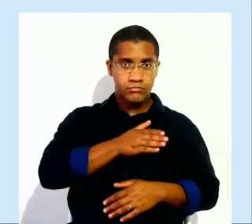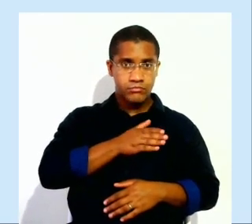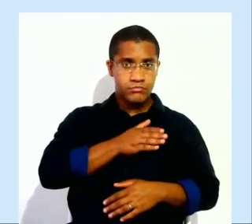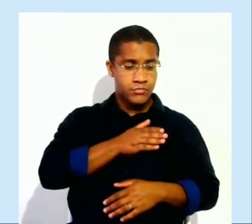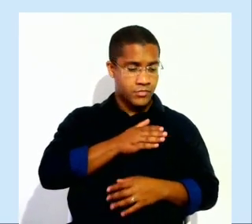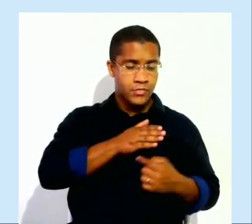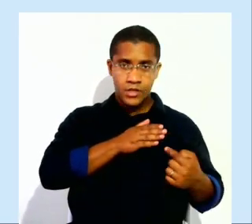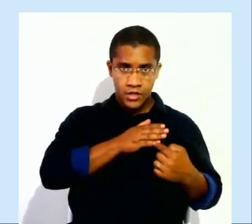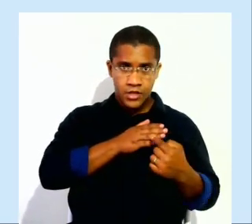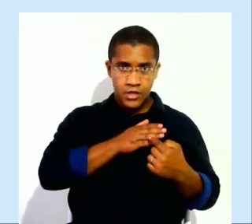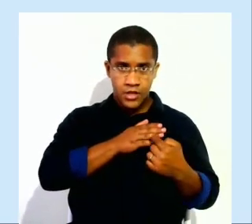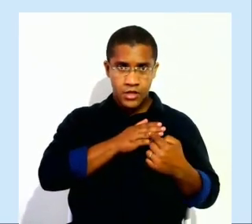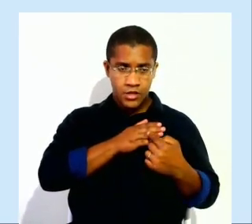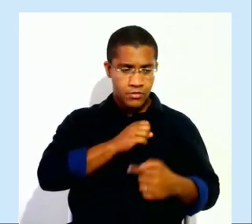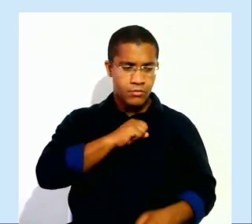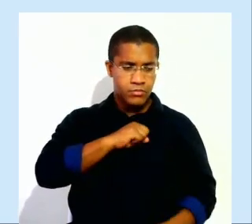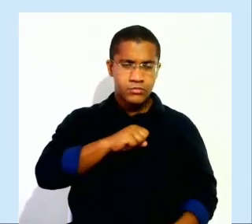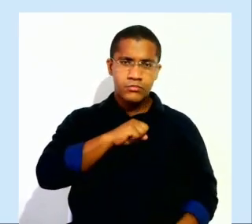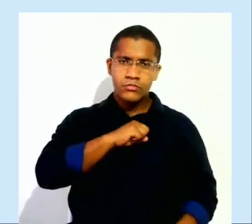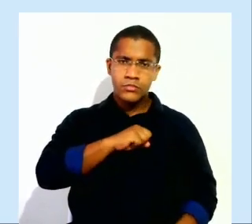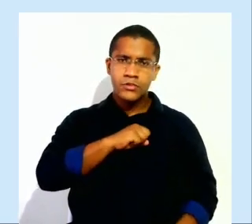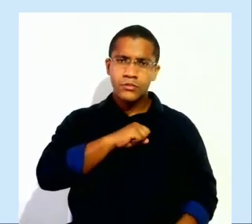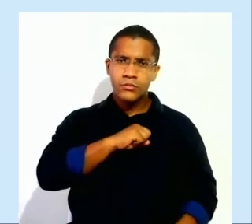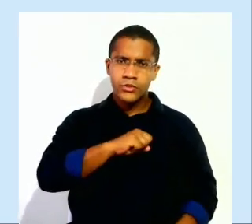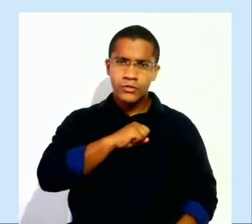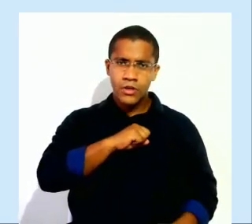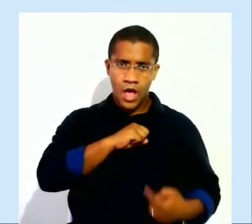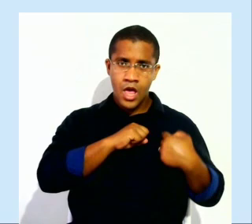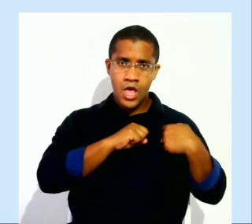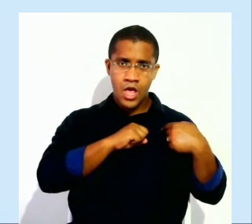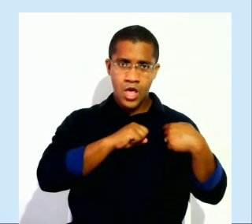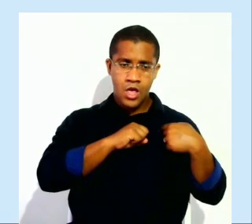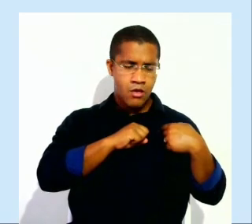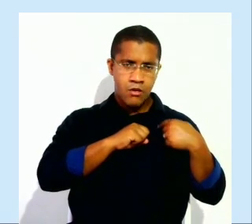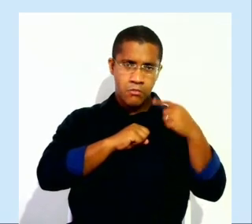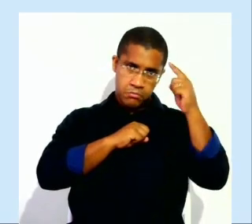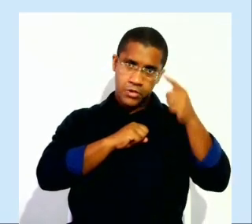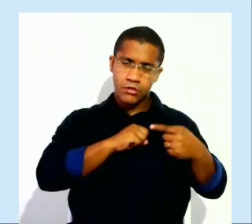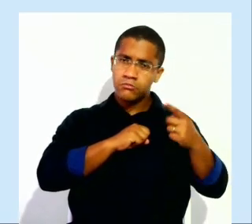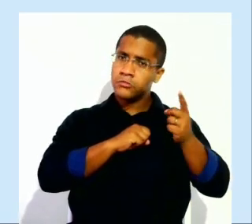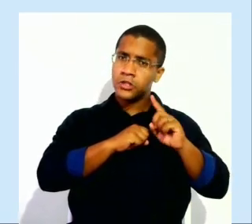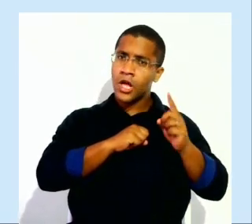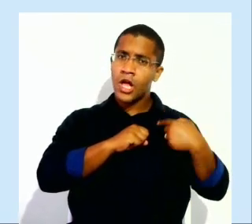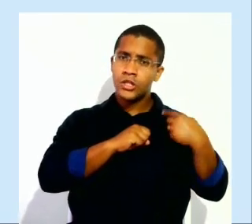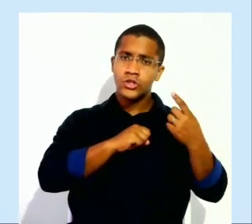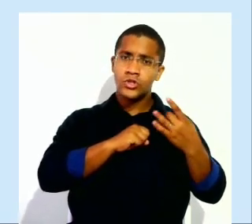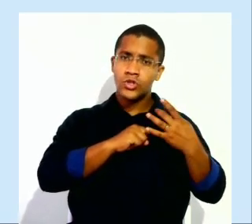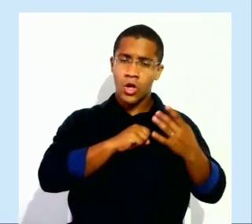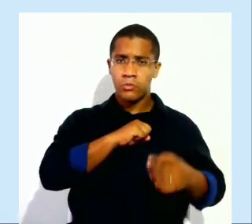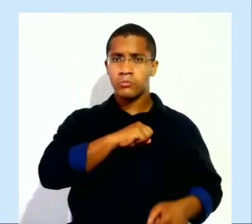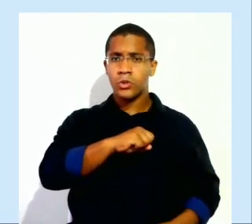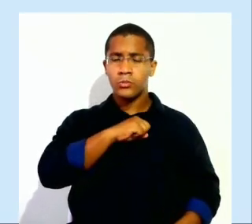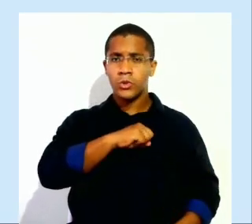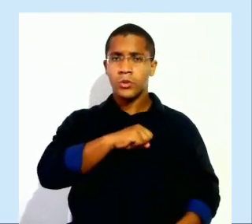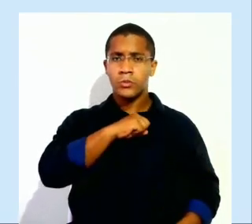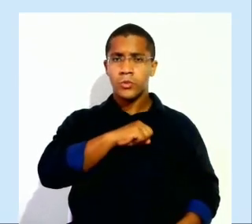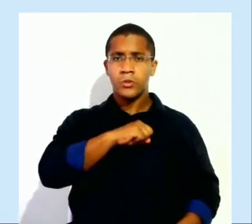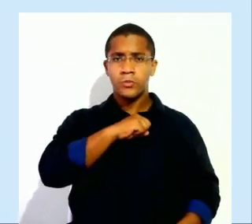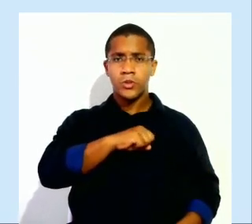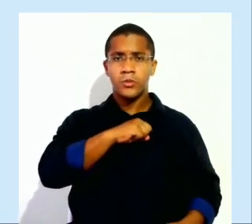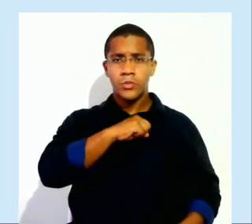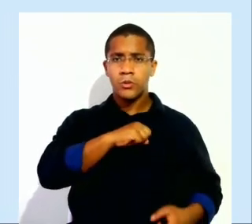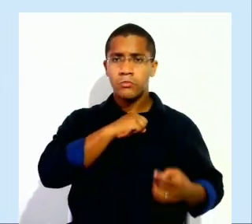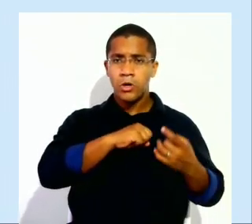o meu coração. O meu coração ele está aqui batendo, é um movimento involuntário dos músculos que são